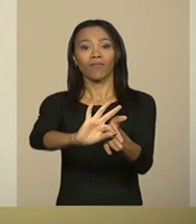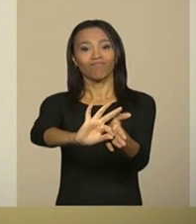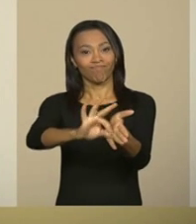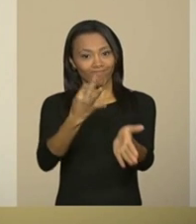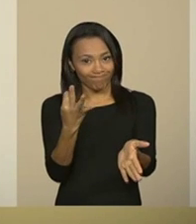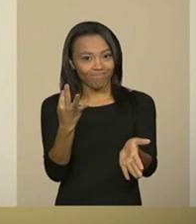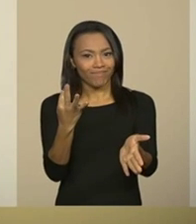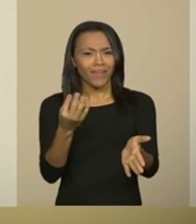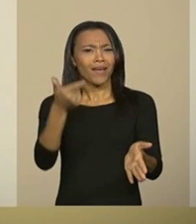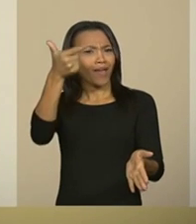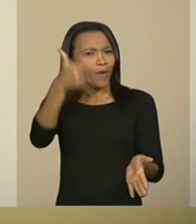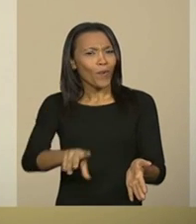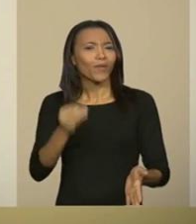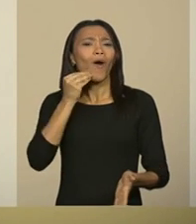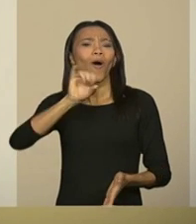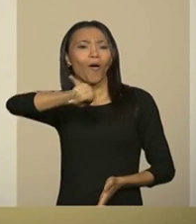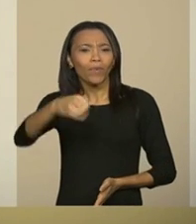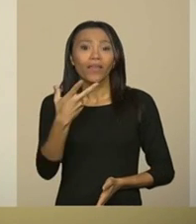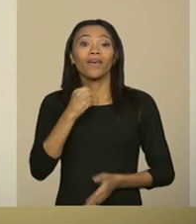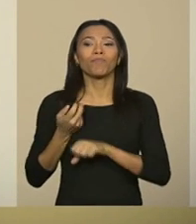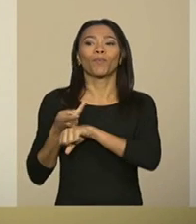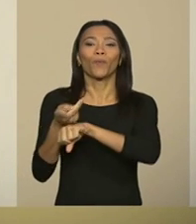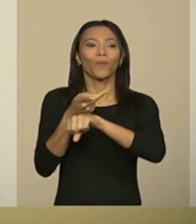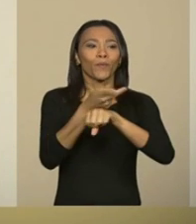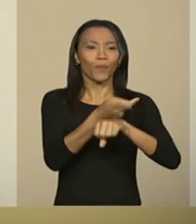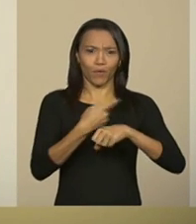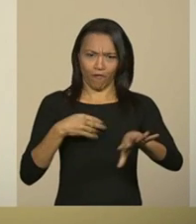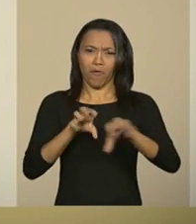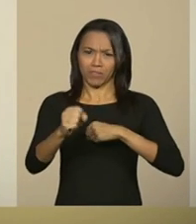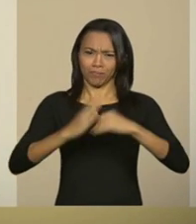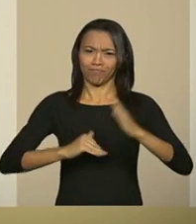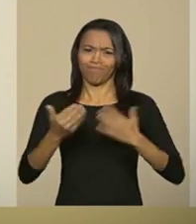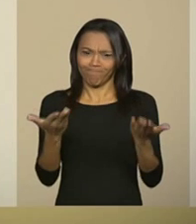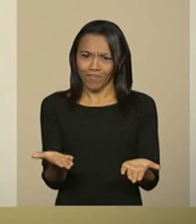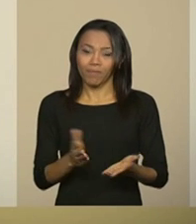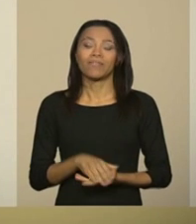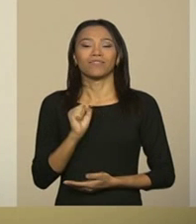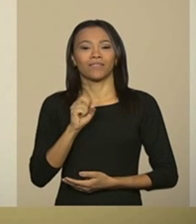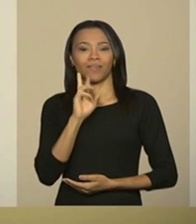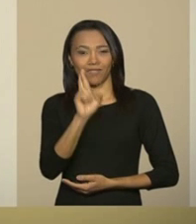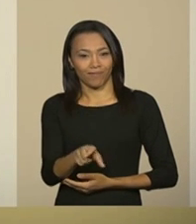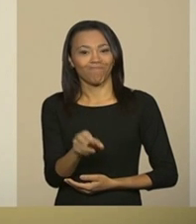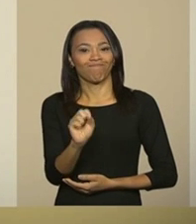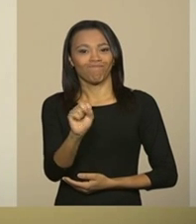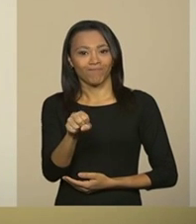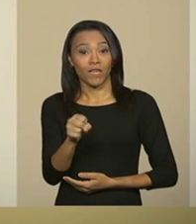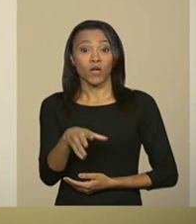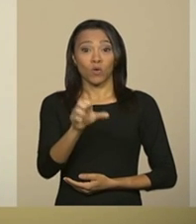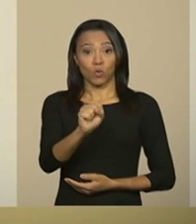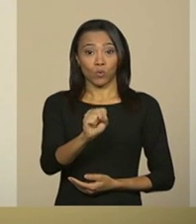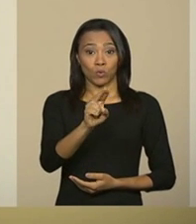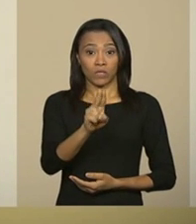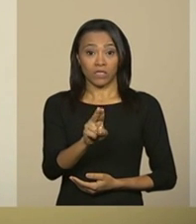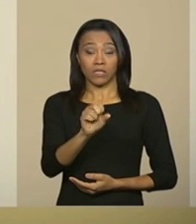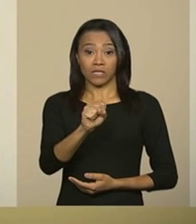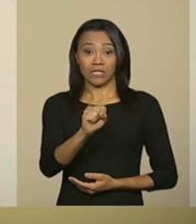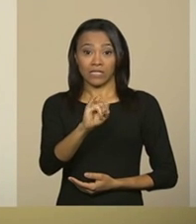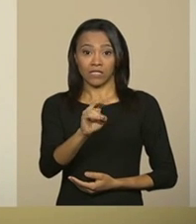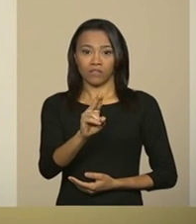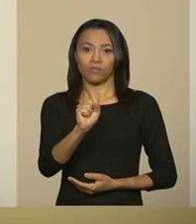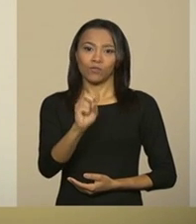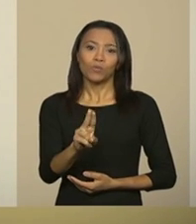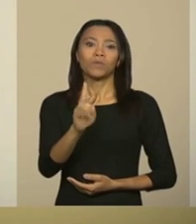abertas é mais uma chance para quem está à procura de formação profissional é mesmo é isso mesmo se ano o sisu tec é uma das